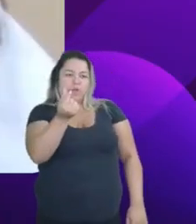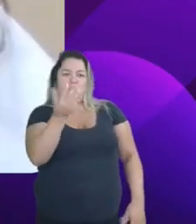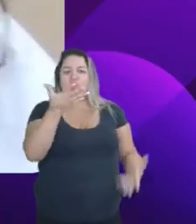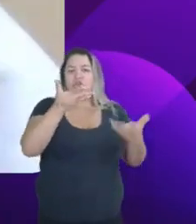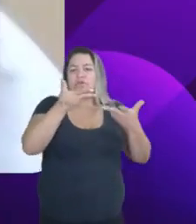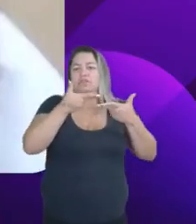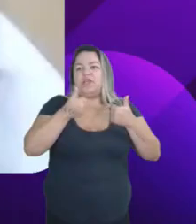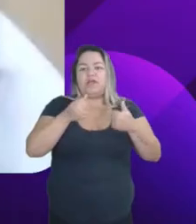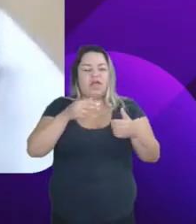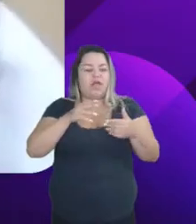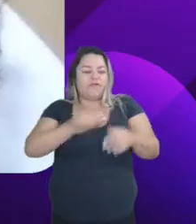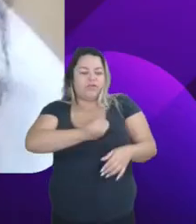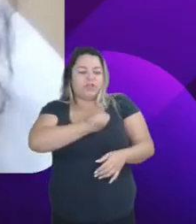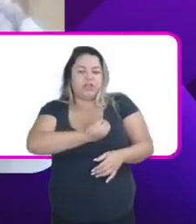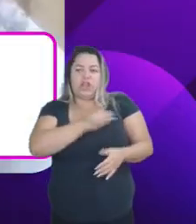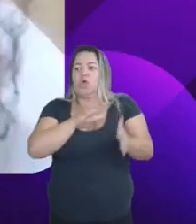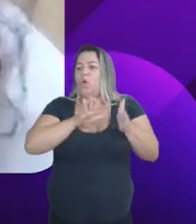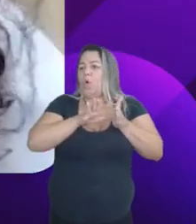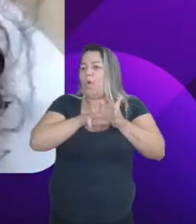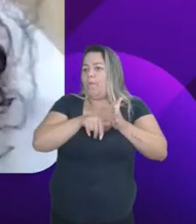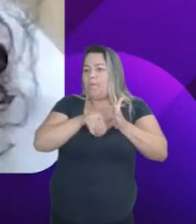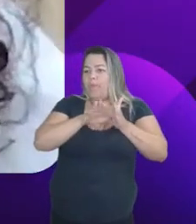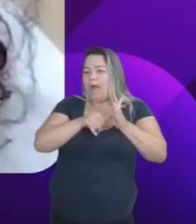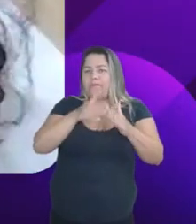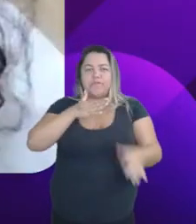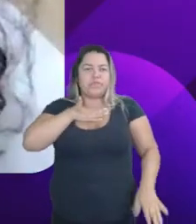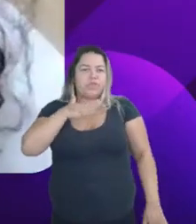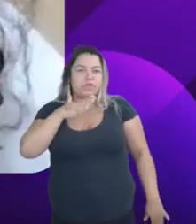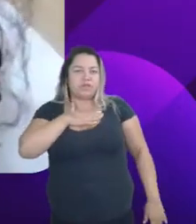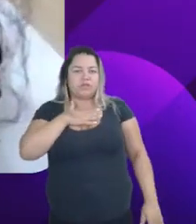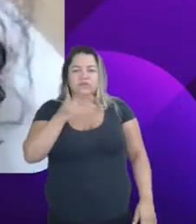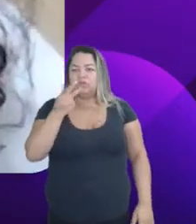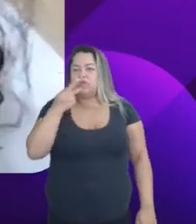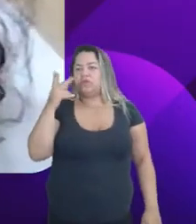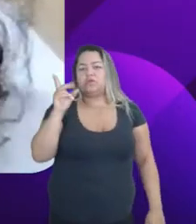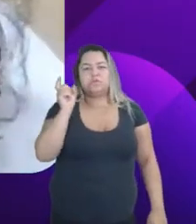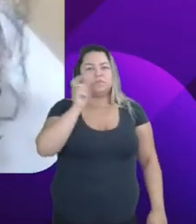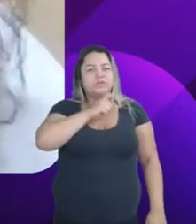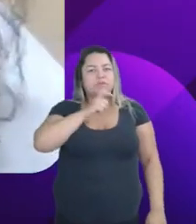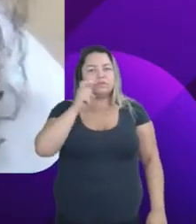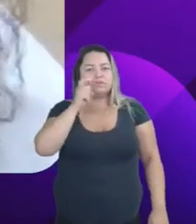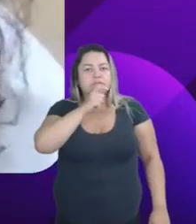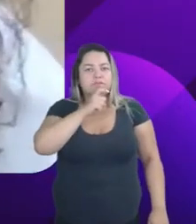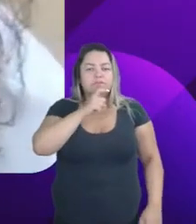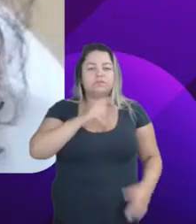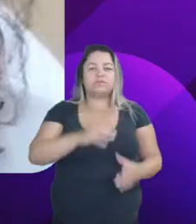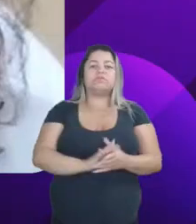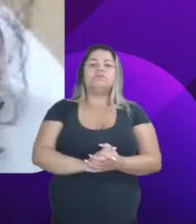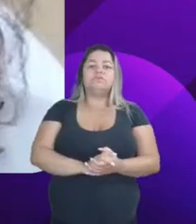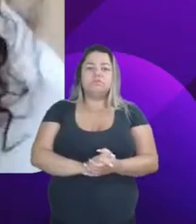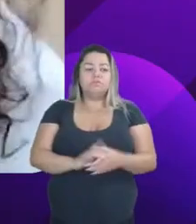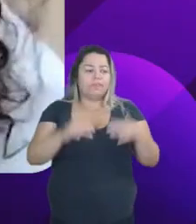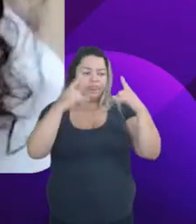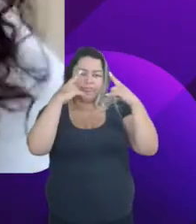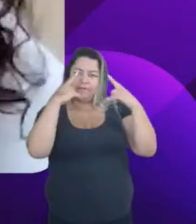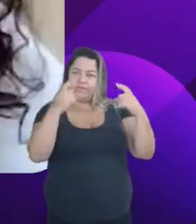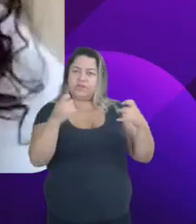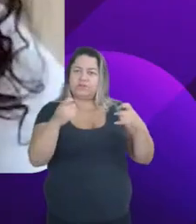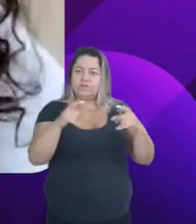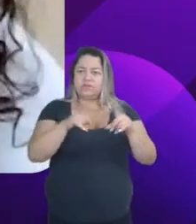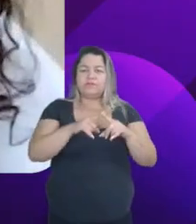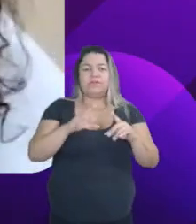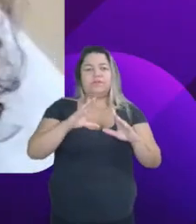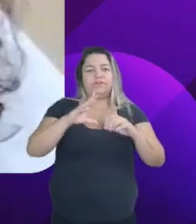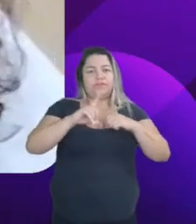A vida dela é me roubar. Tudo relacionado aos crimes de calúnia, injúria e difamação, violência moral,